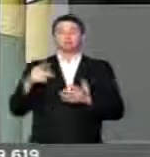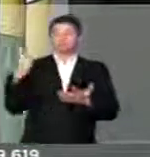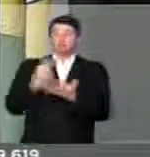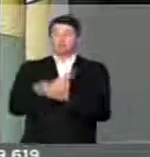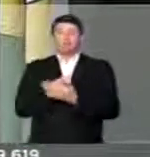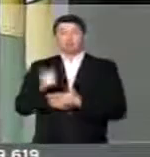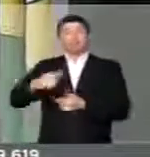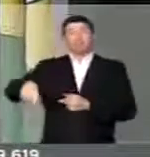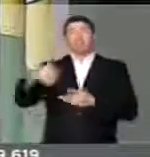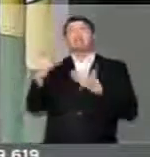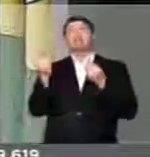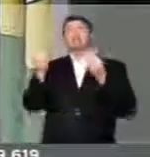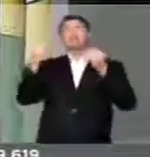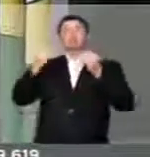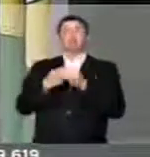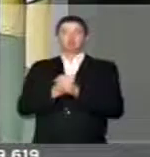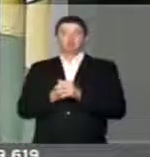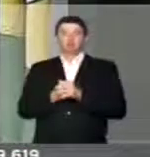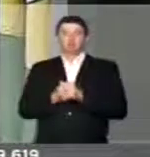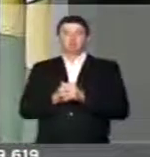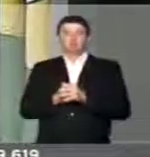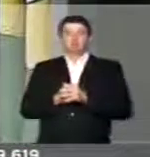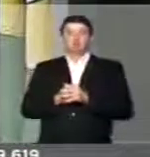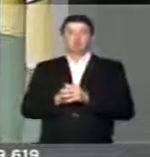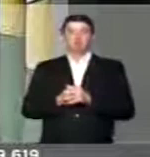erraram tanto